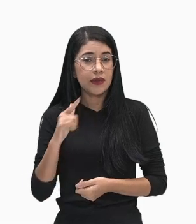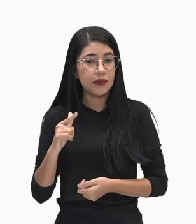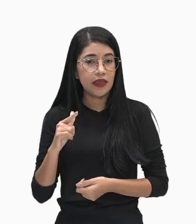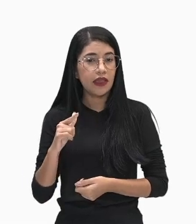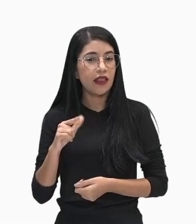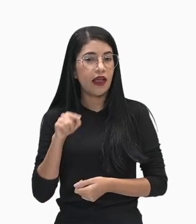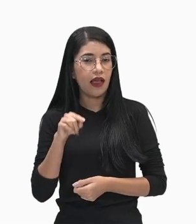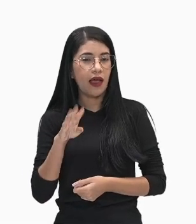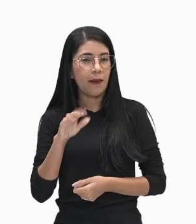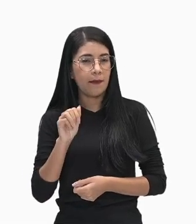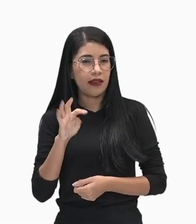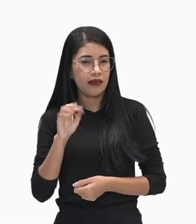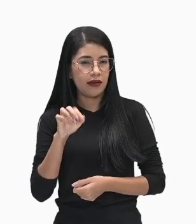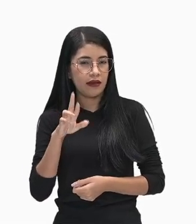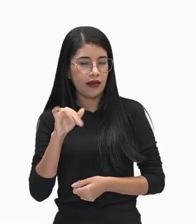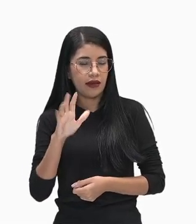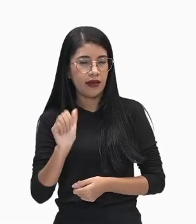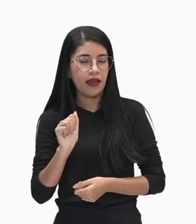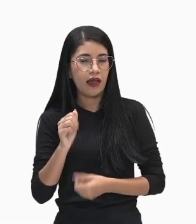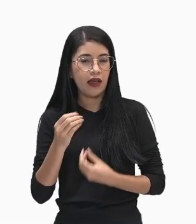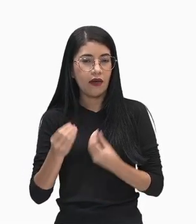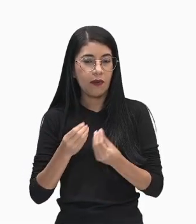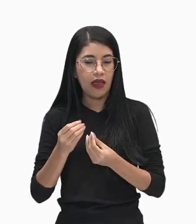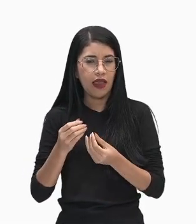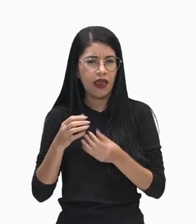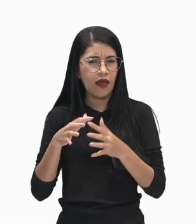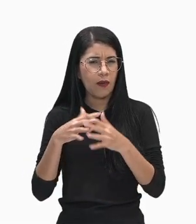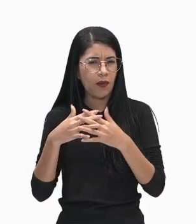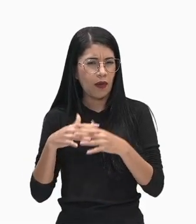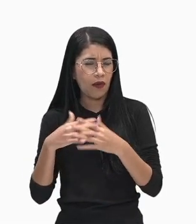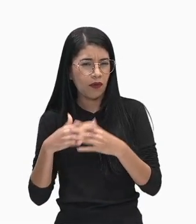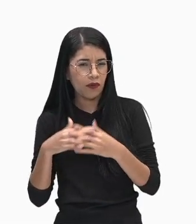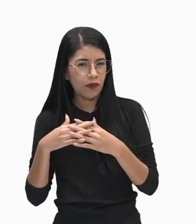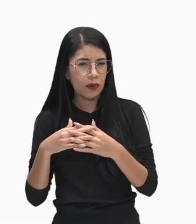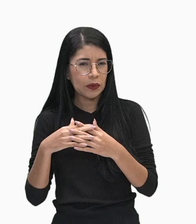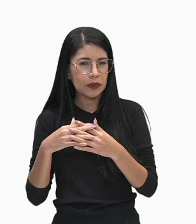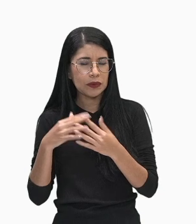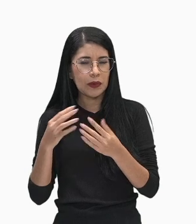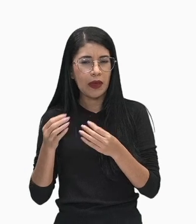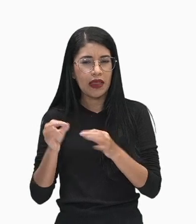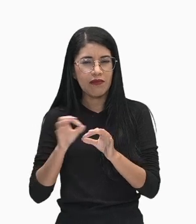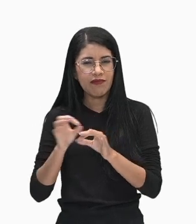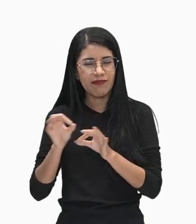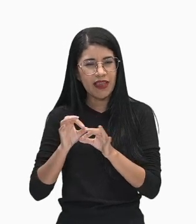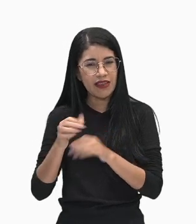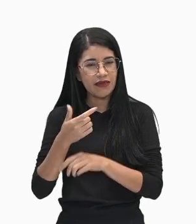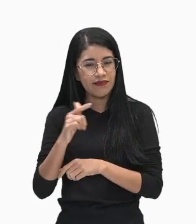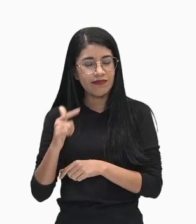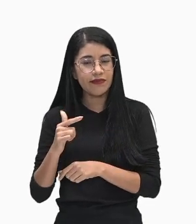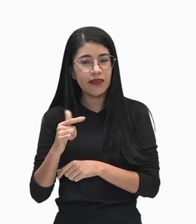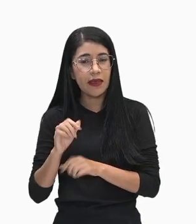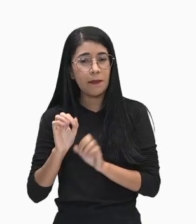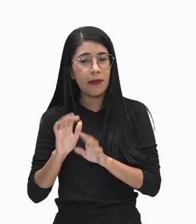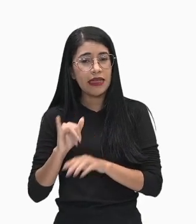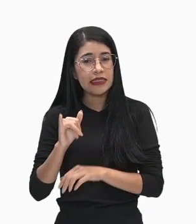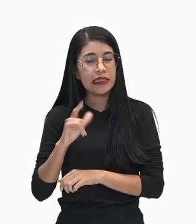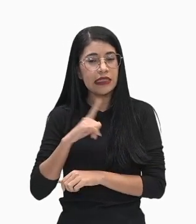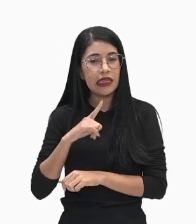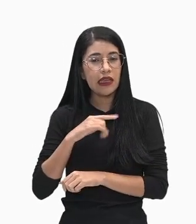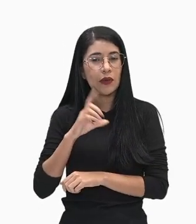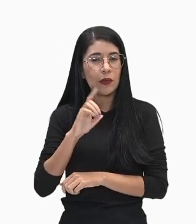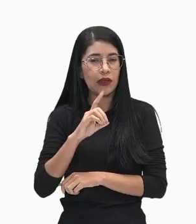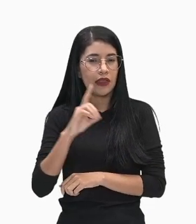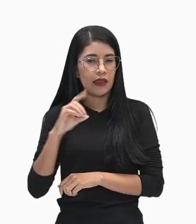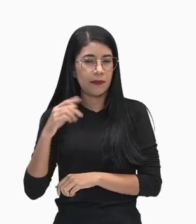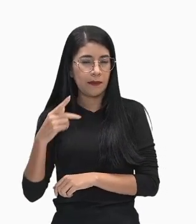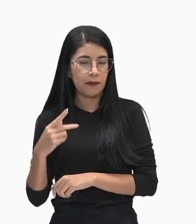cargas elétricas nos condutores é desordenado. Mas, quando se estabelece uma diferença de potencial